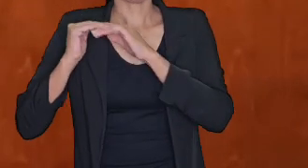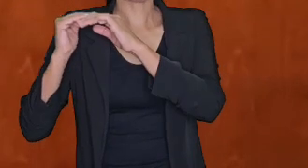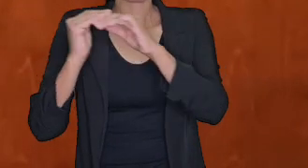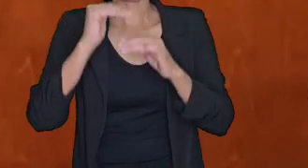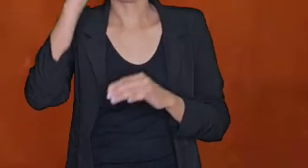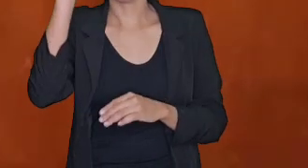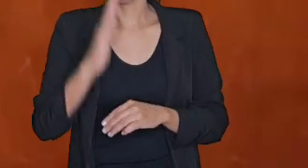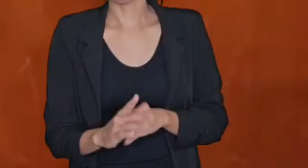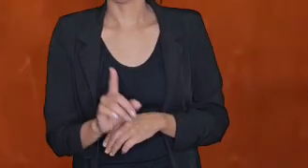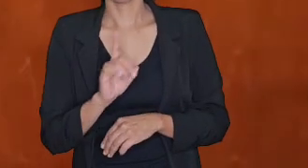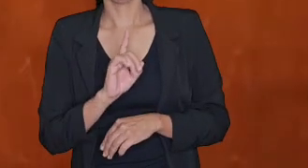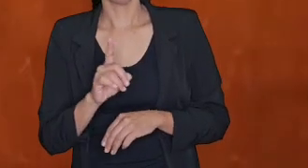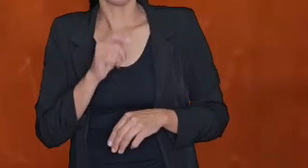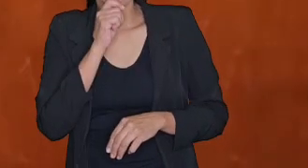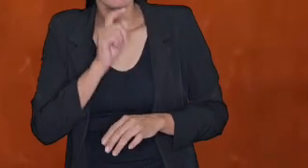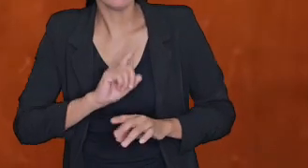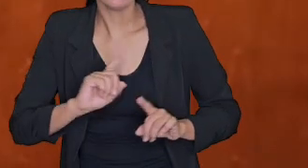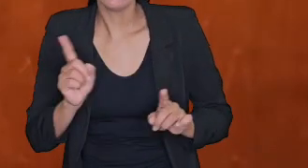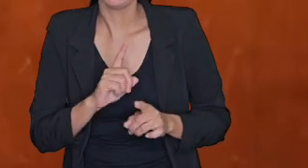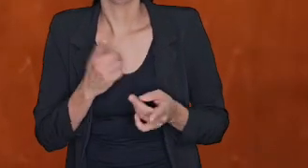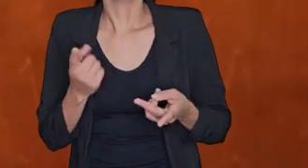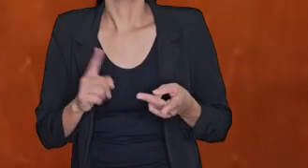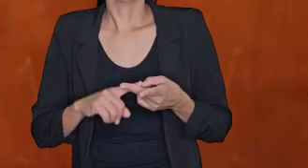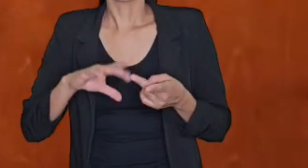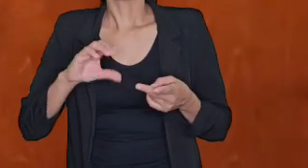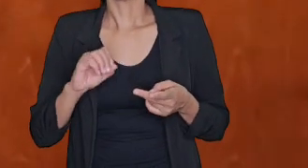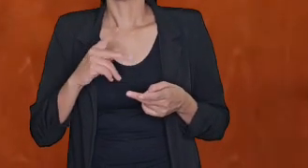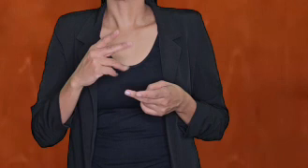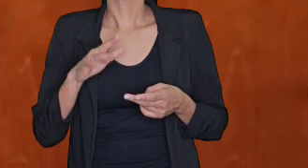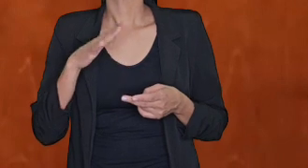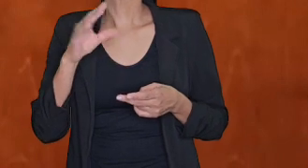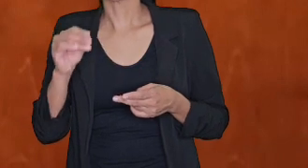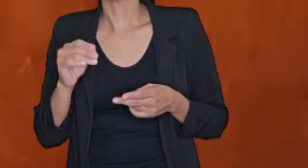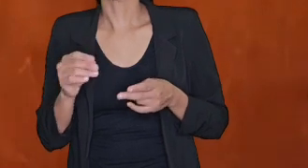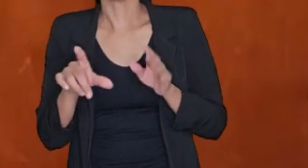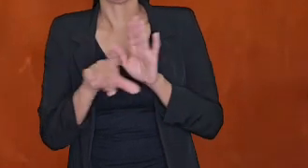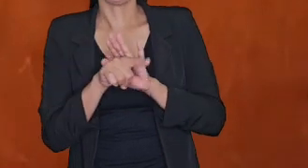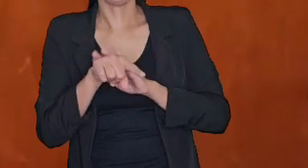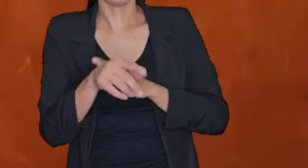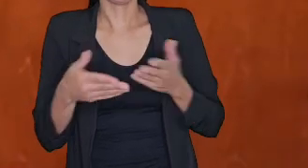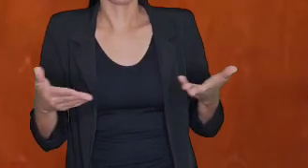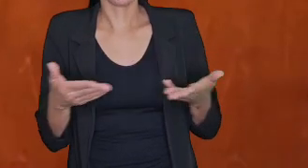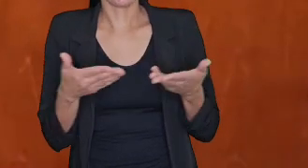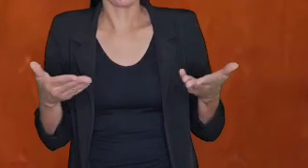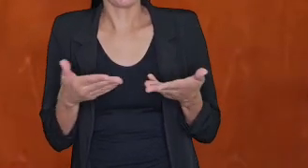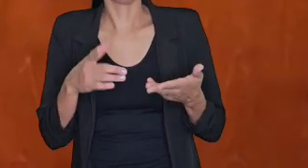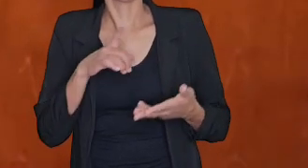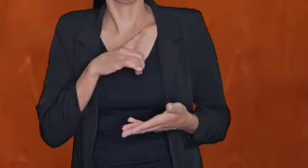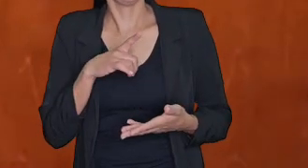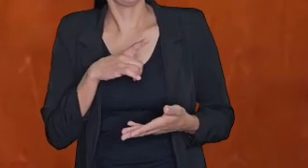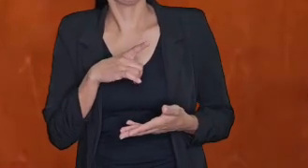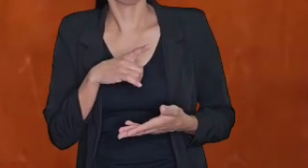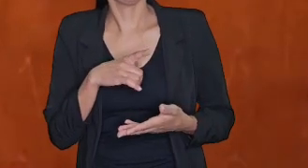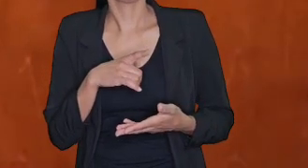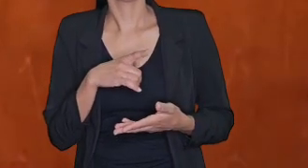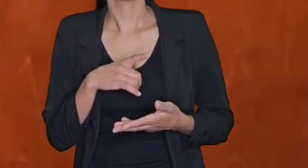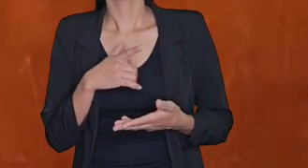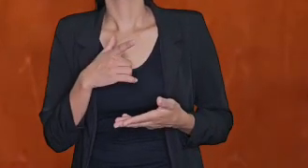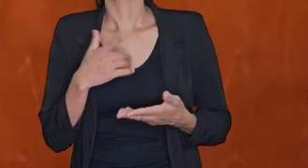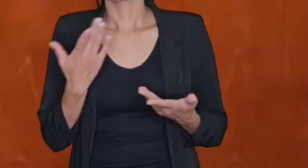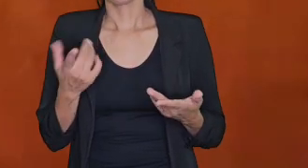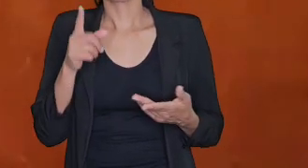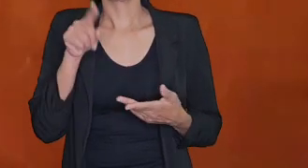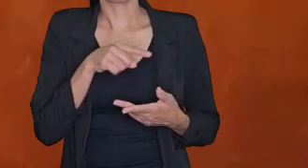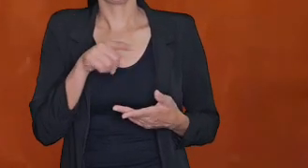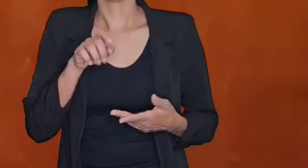já avançavam bastante, mas não era uma padronização nacional. A adjudicação compulsória, que veio pela lei